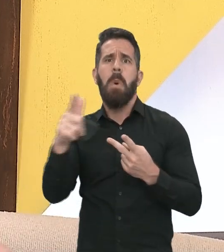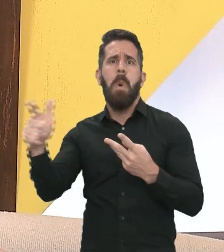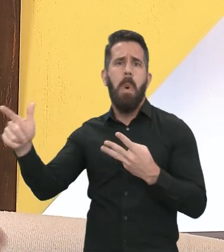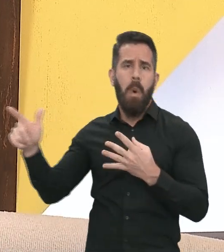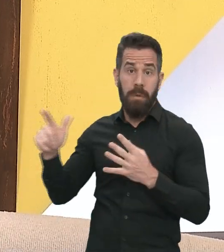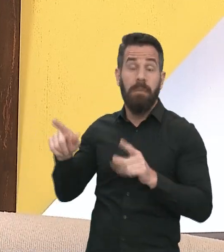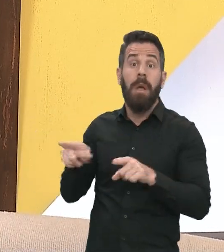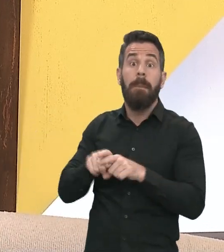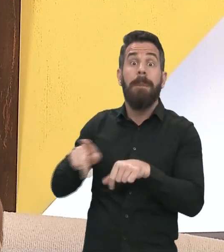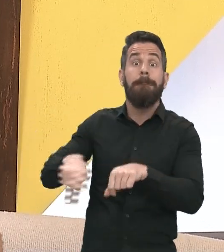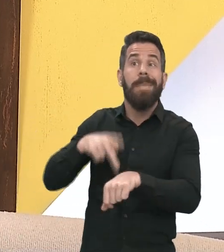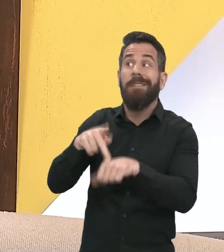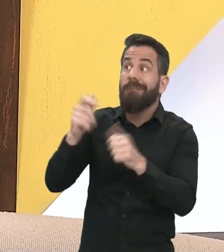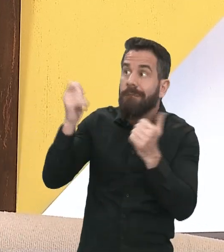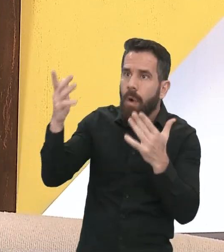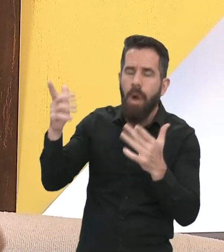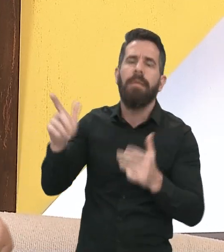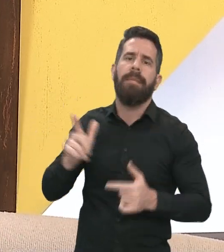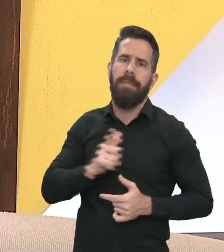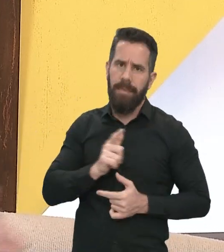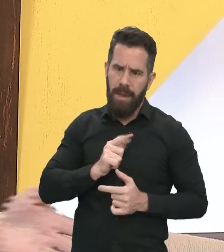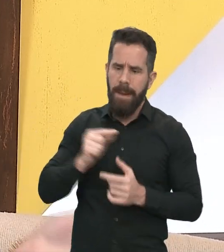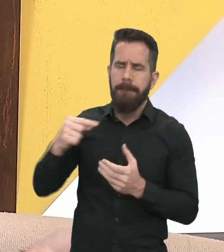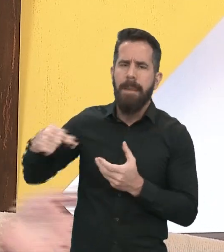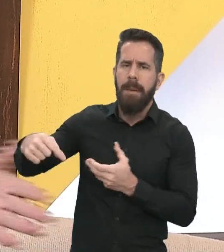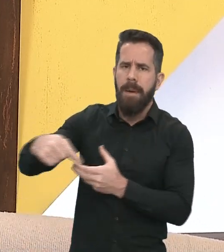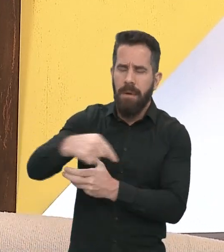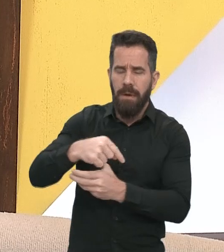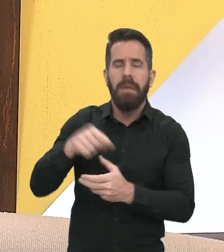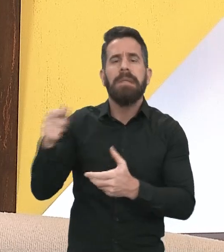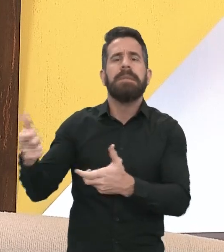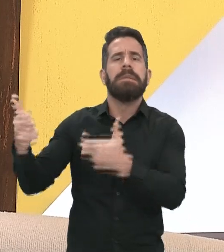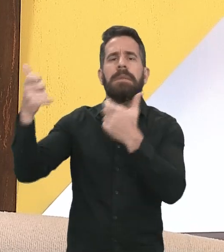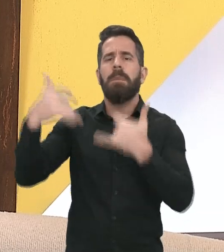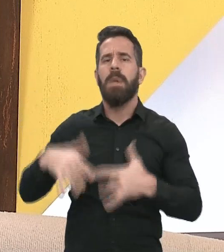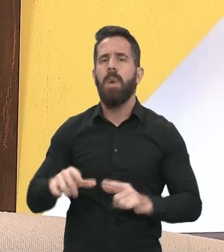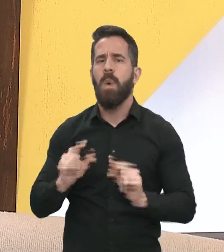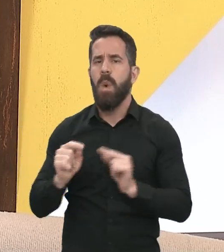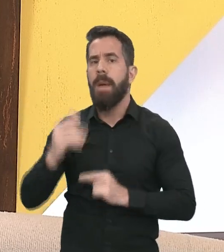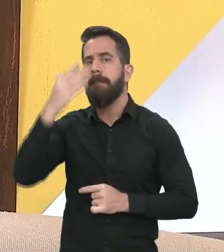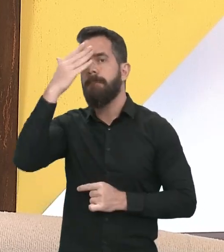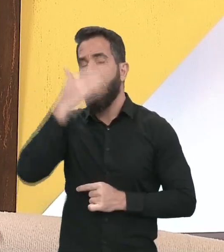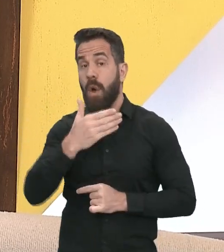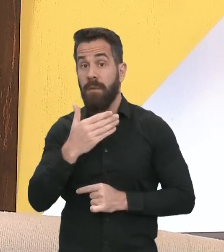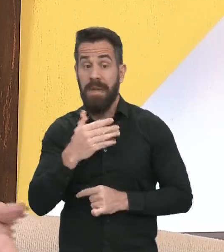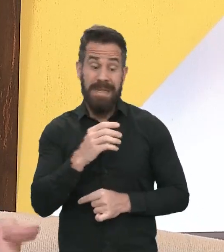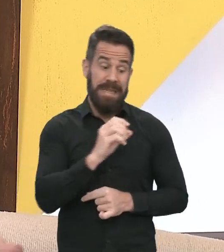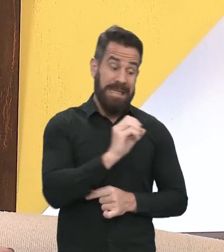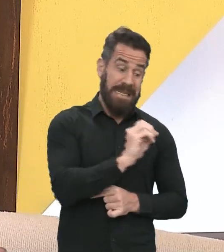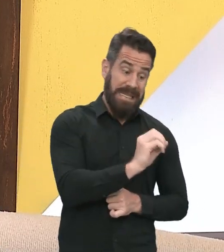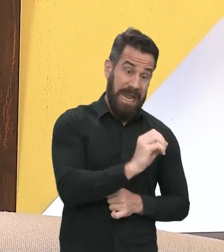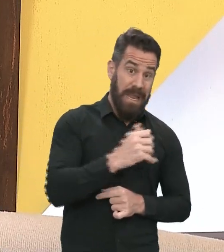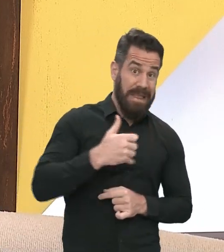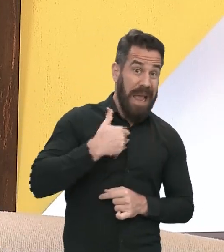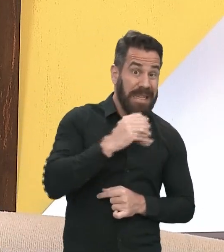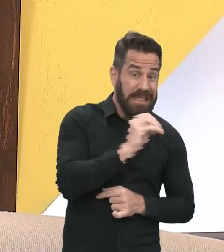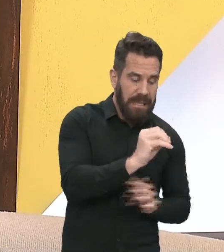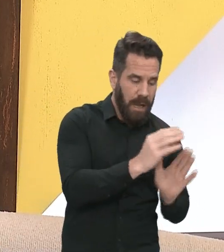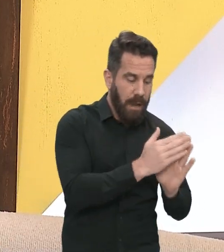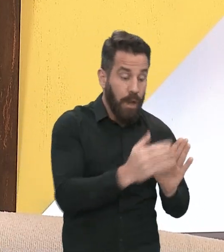pelo mundo, que vão argumentar que de 0 a 2 anos o uso de telas ele não é